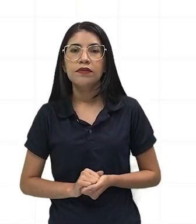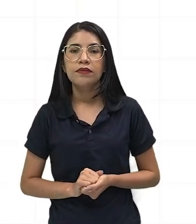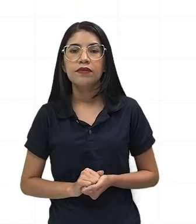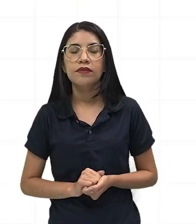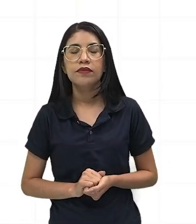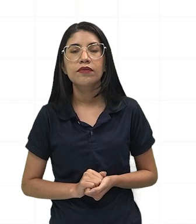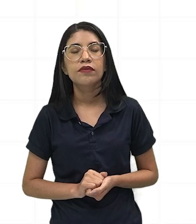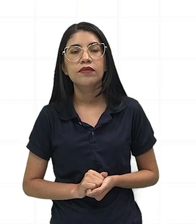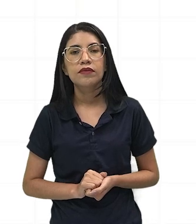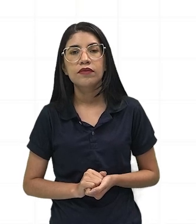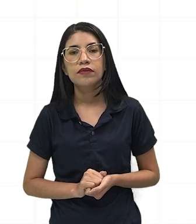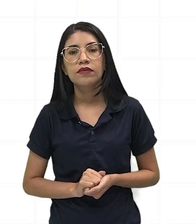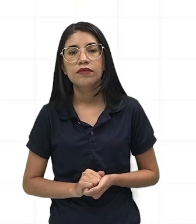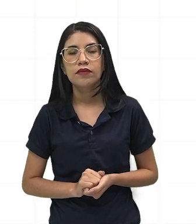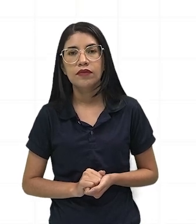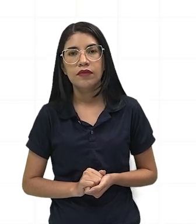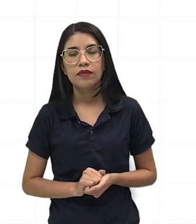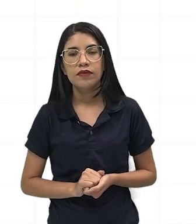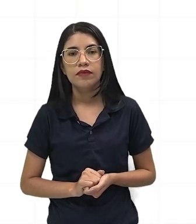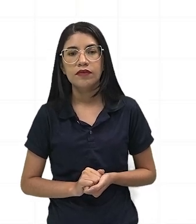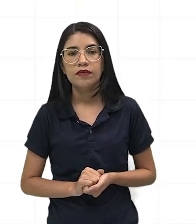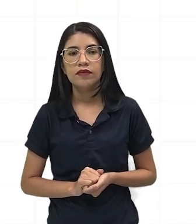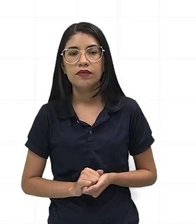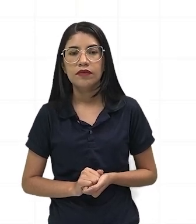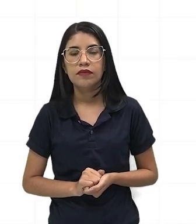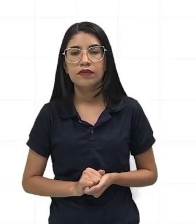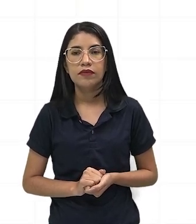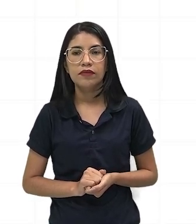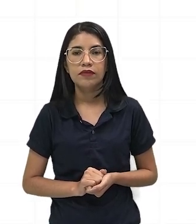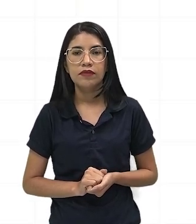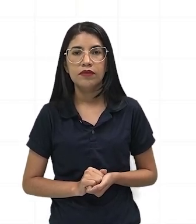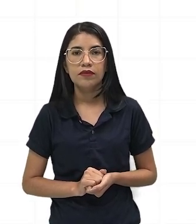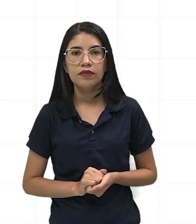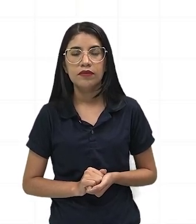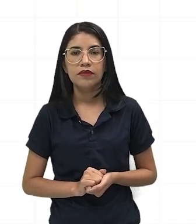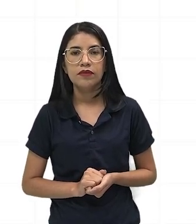bem. No gráfico de linhas nós temos,